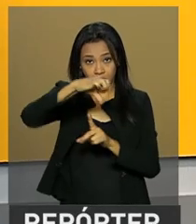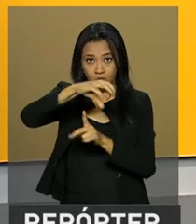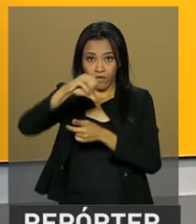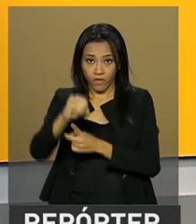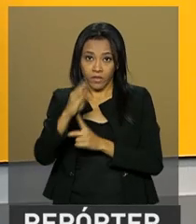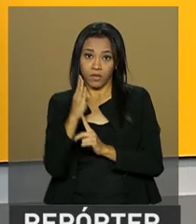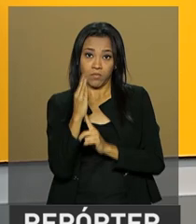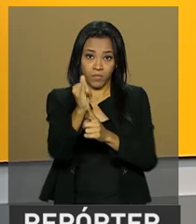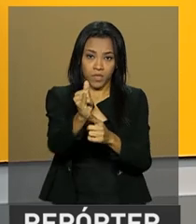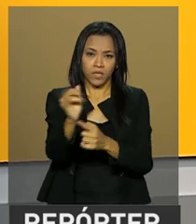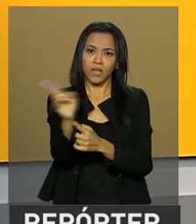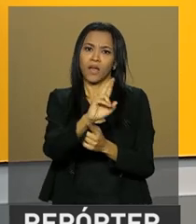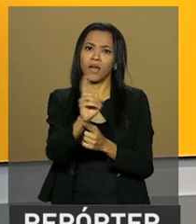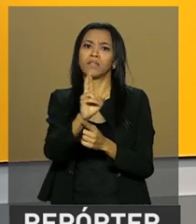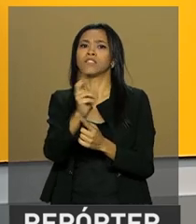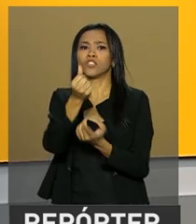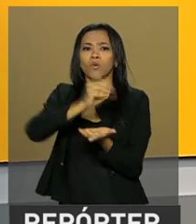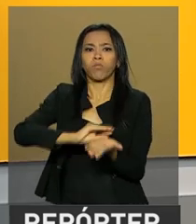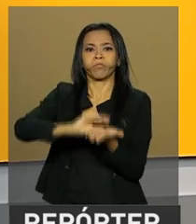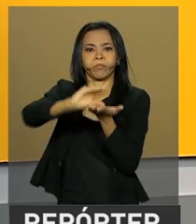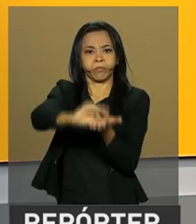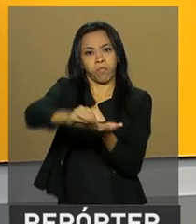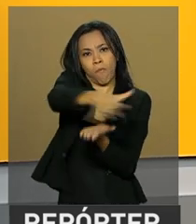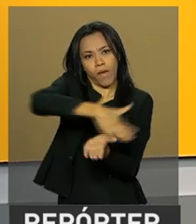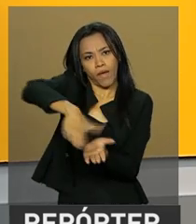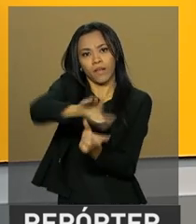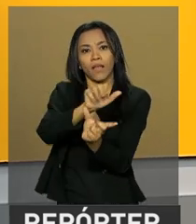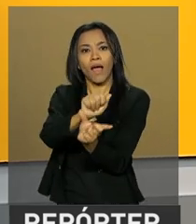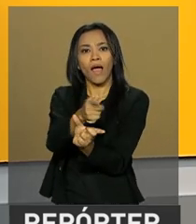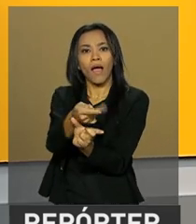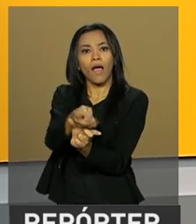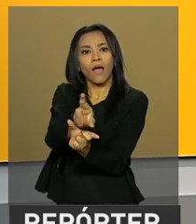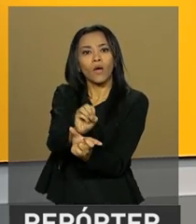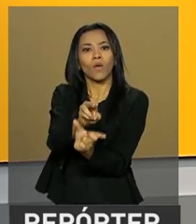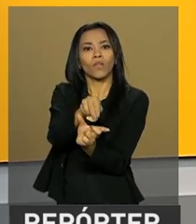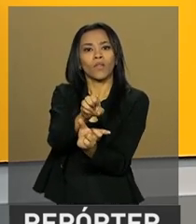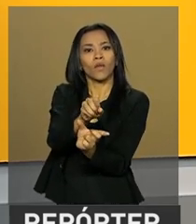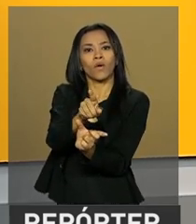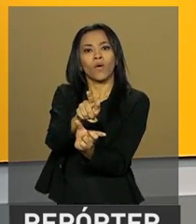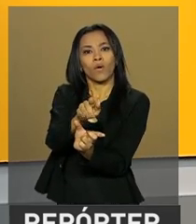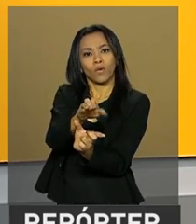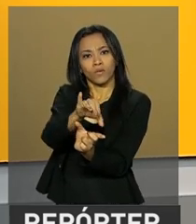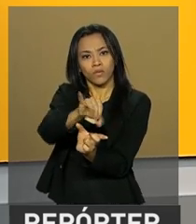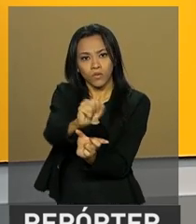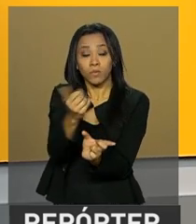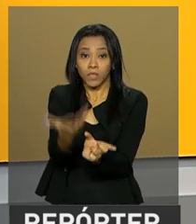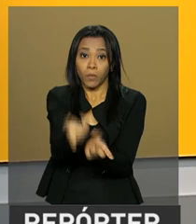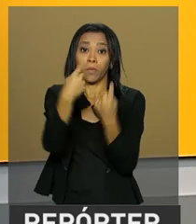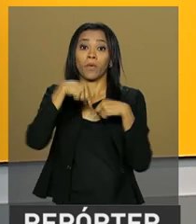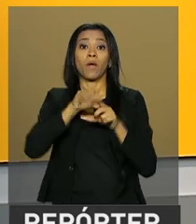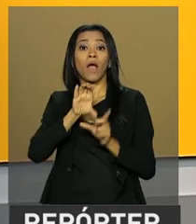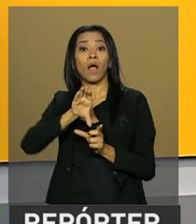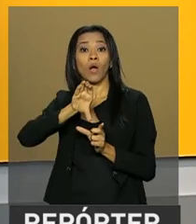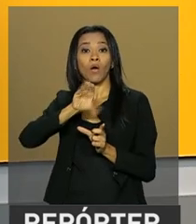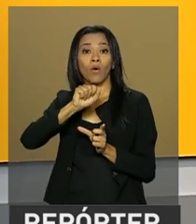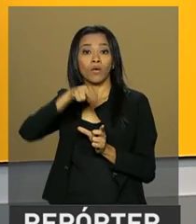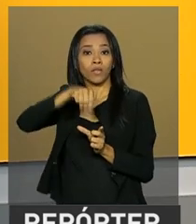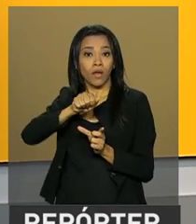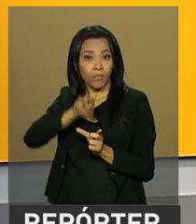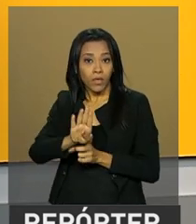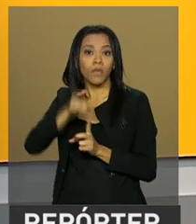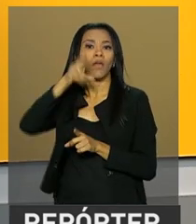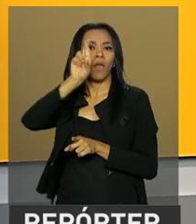para financiar O agronegócio e novas projeções animam ainda mais o setor a Conab que é a companhia Nacional de